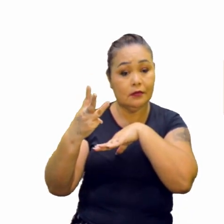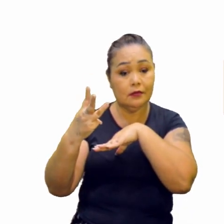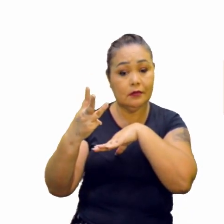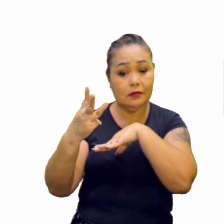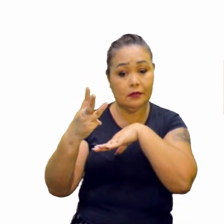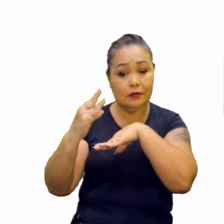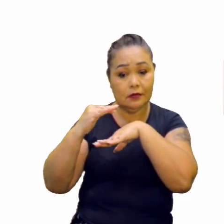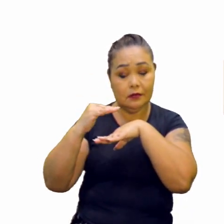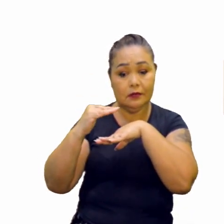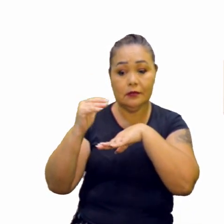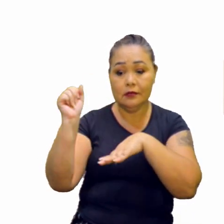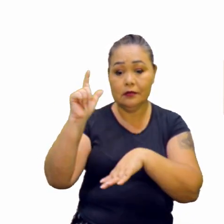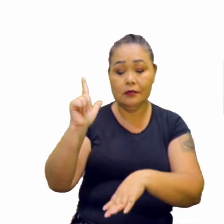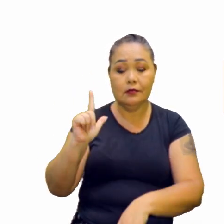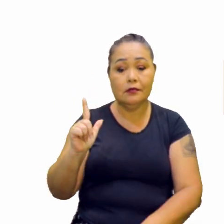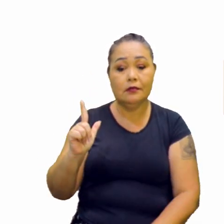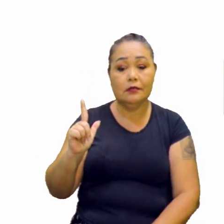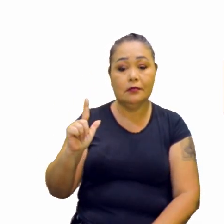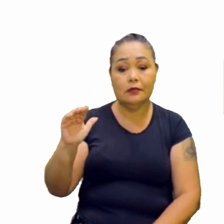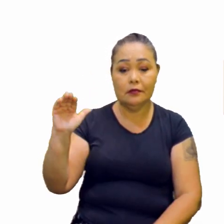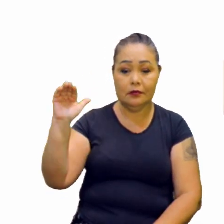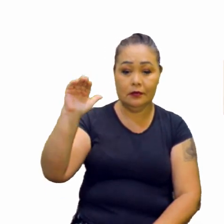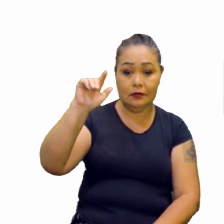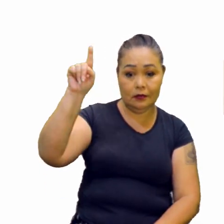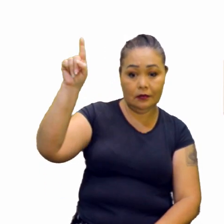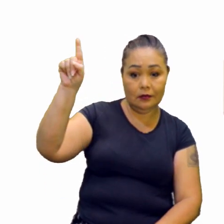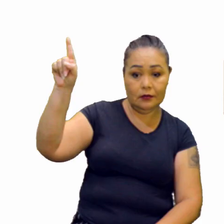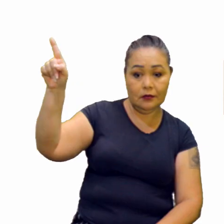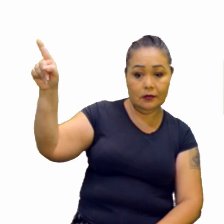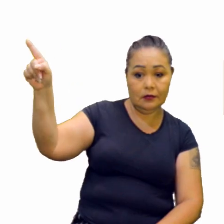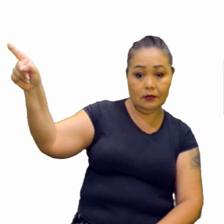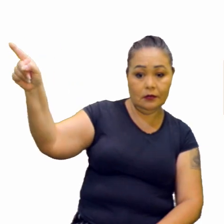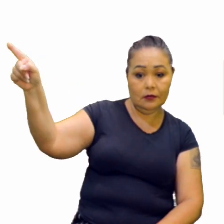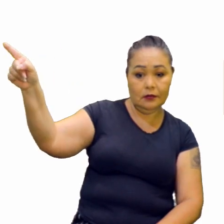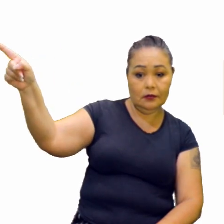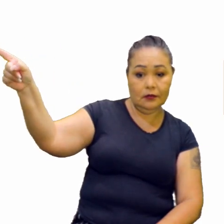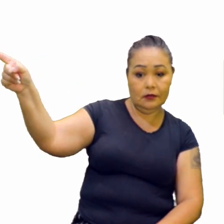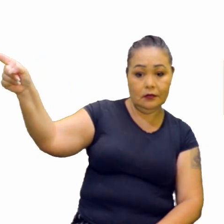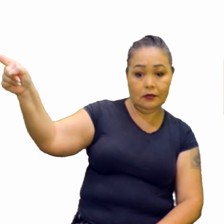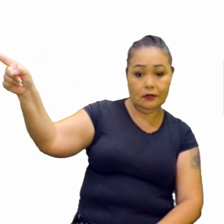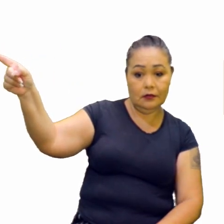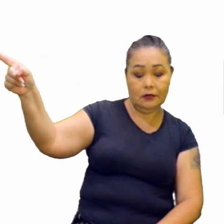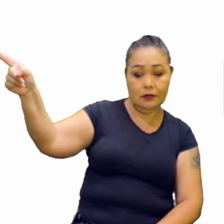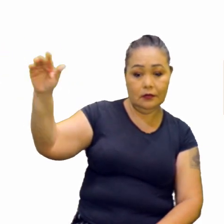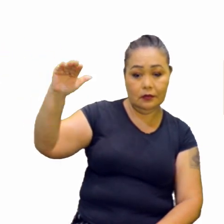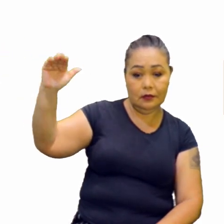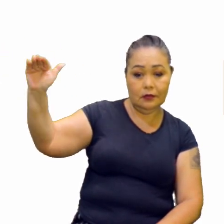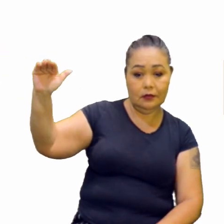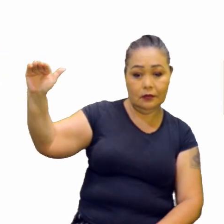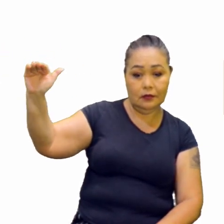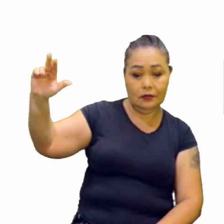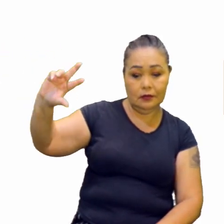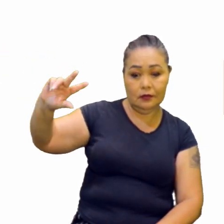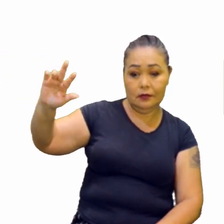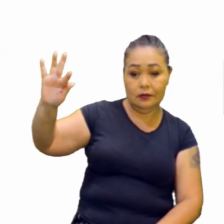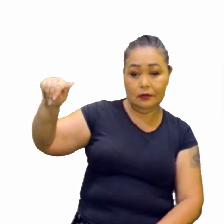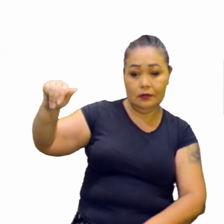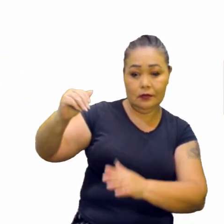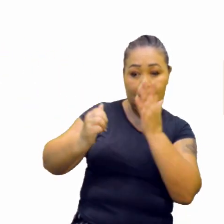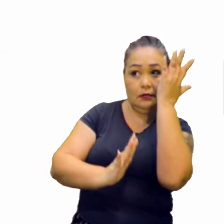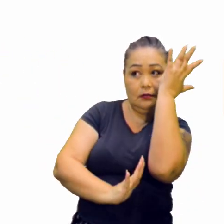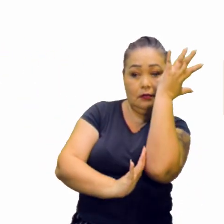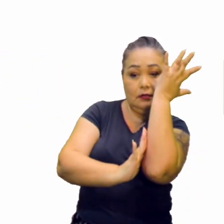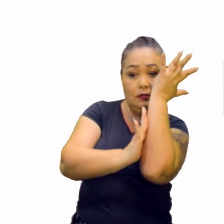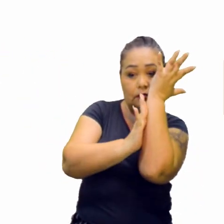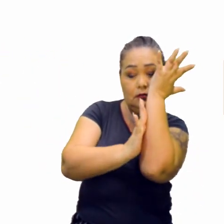azul. Por quê? Essa parte aqui, ó. Essa parte do fuste das plantas, que é